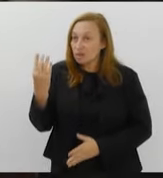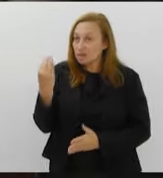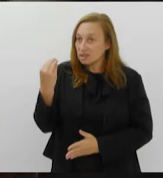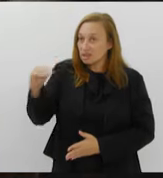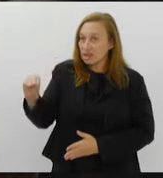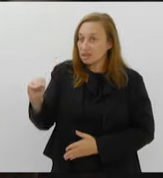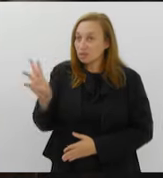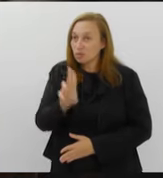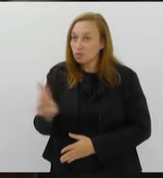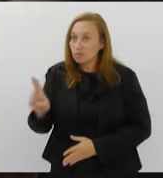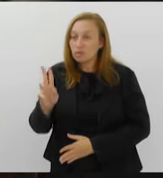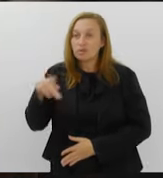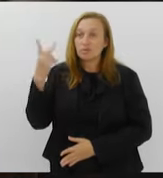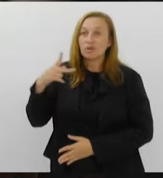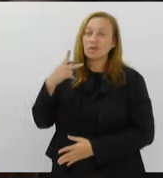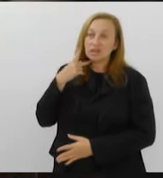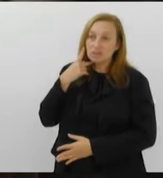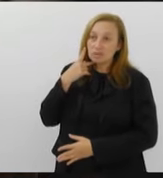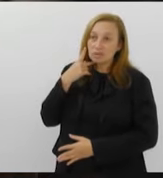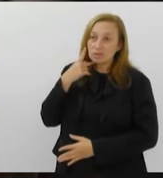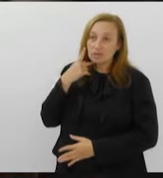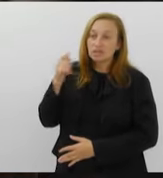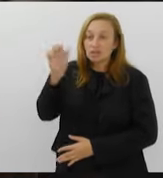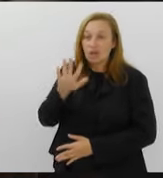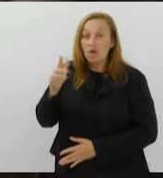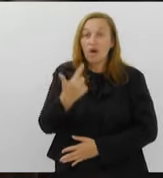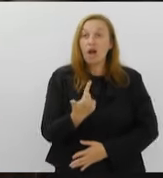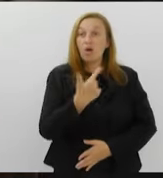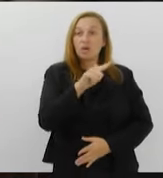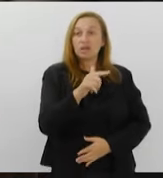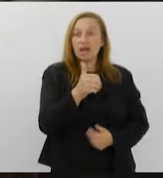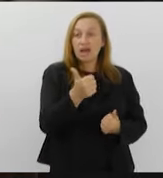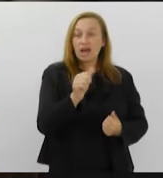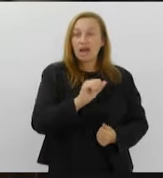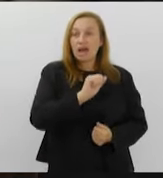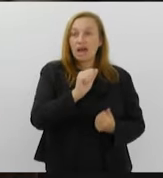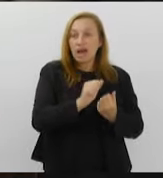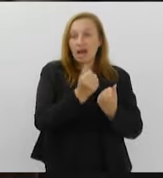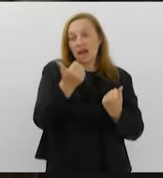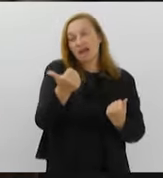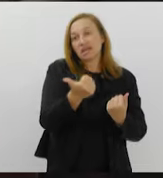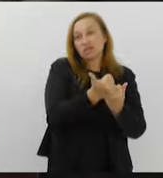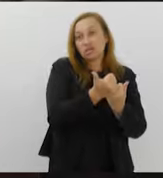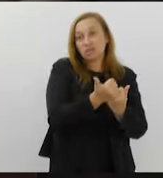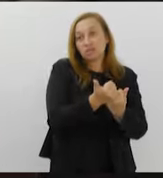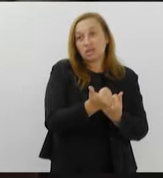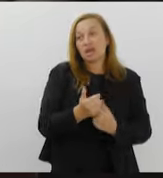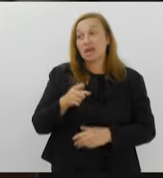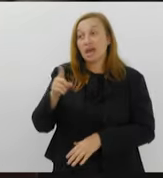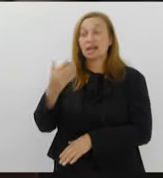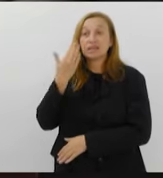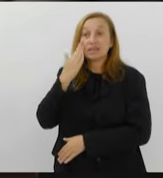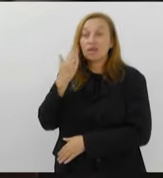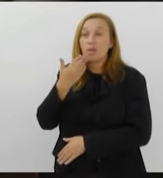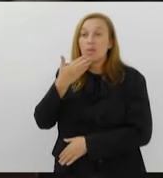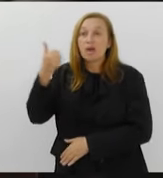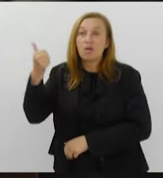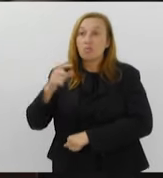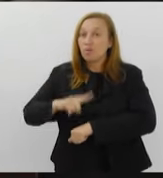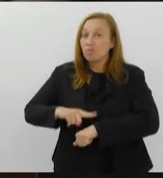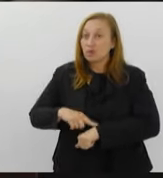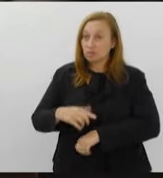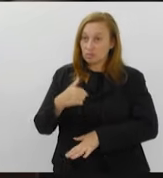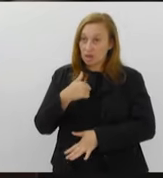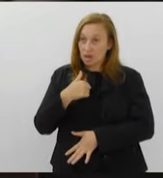ser a procuradora, a outra seria adjunta. E a deputada Zeidan entendeu que seria o melhor momento eu agora